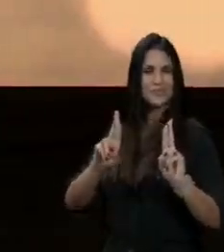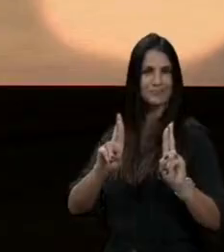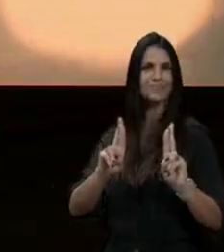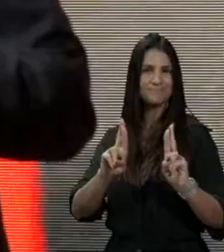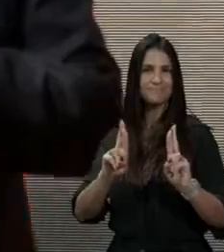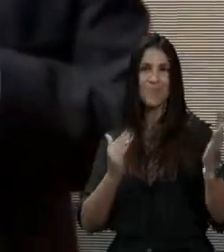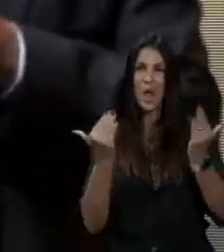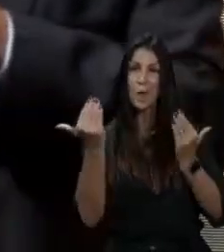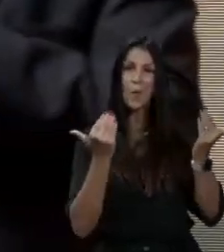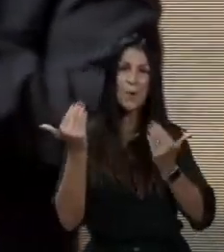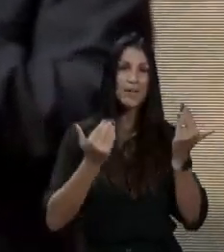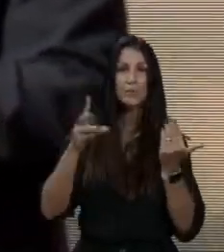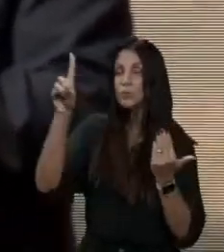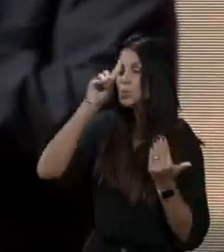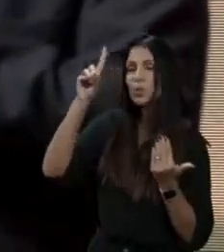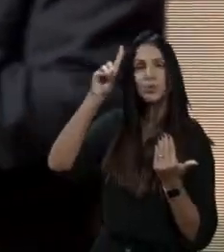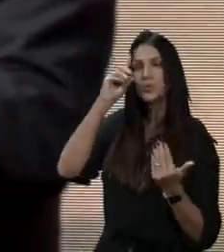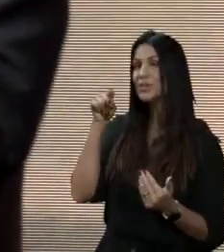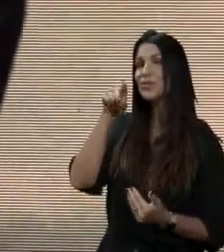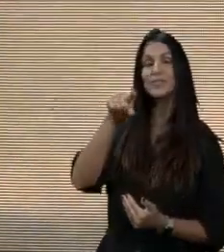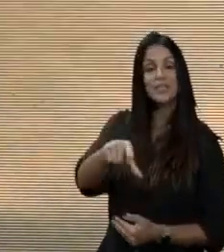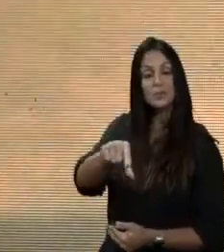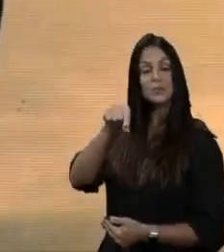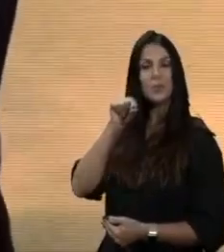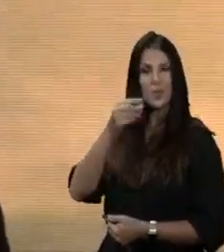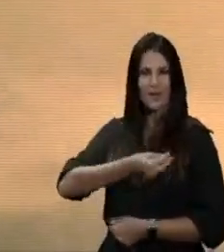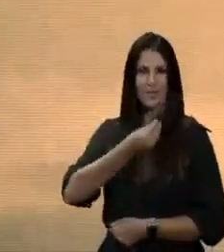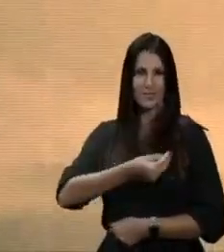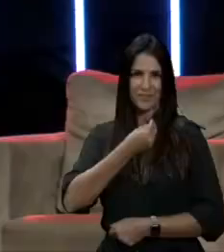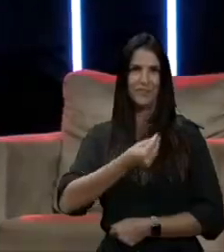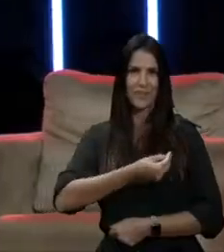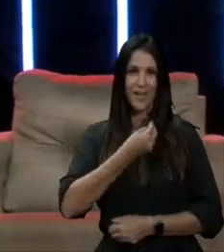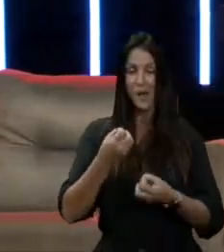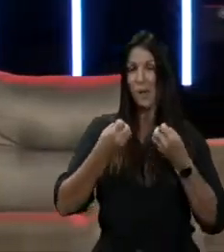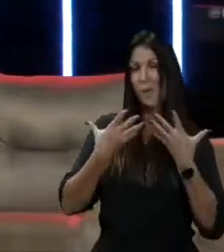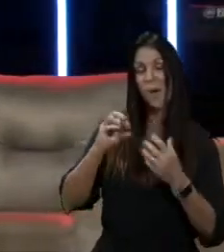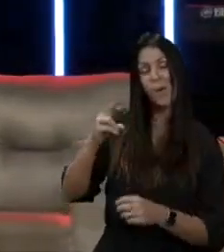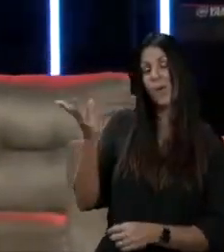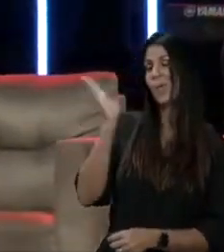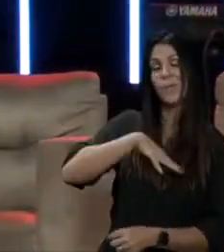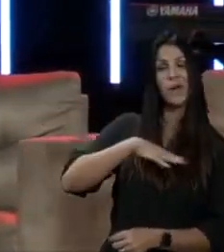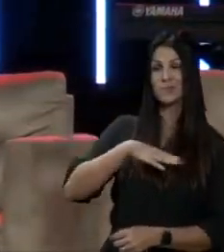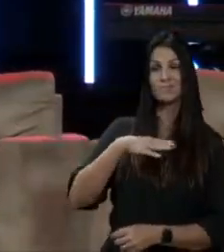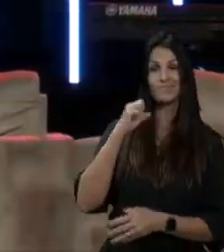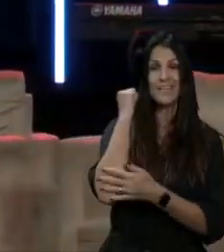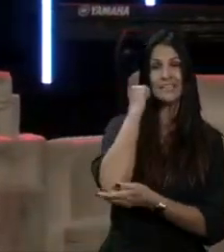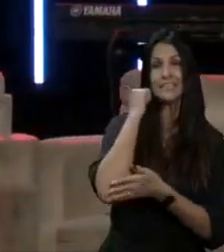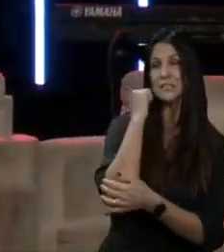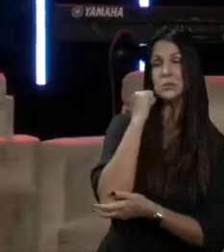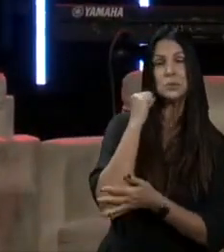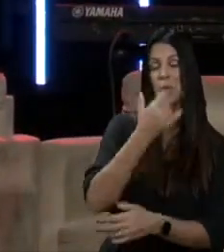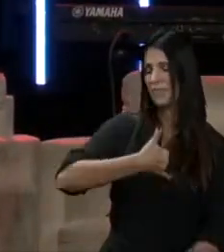e todo dia na vida ou você vai viver o rancor ou Esperança o ciúme ou Esperança vaidade as penas você tem que escolher